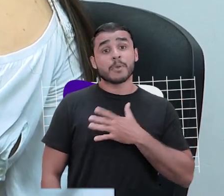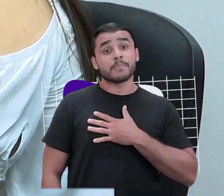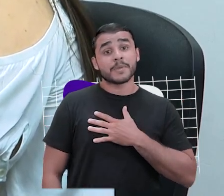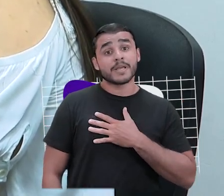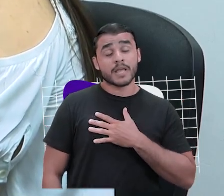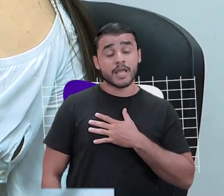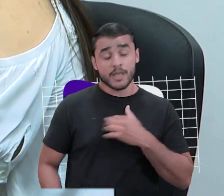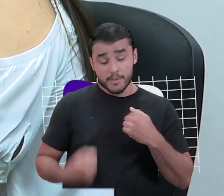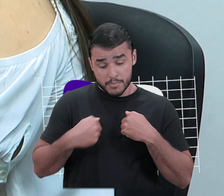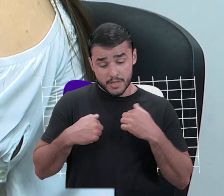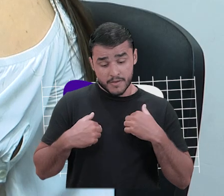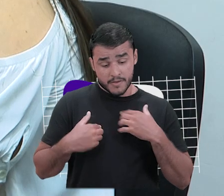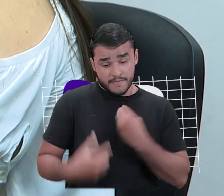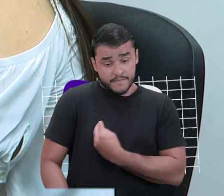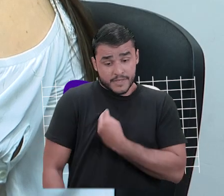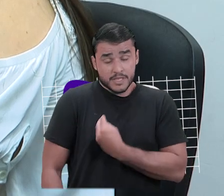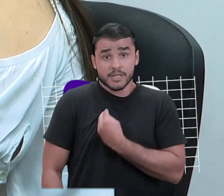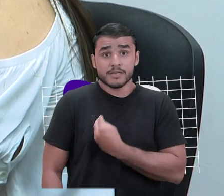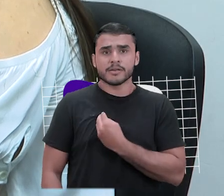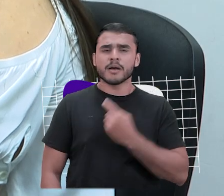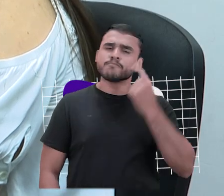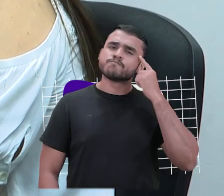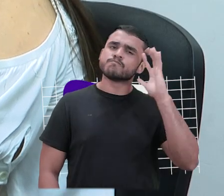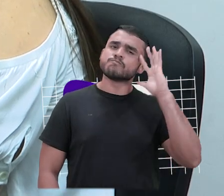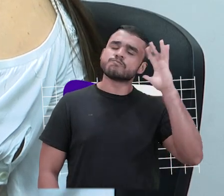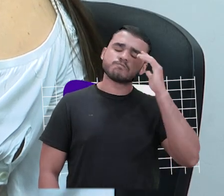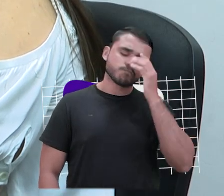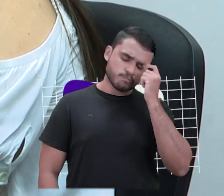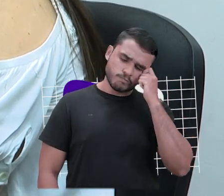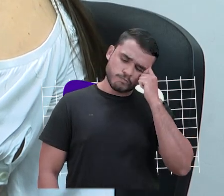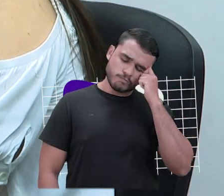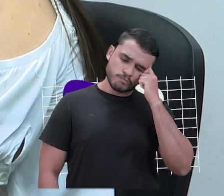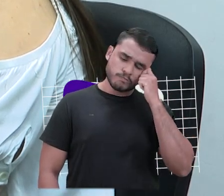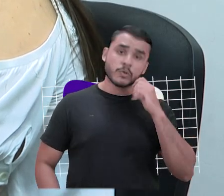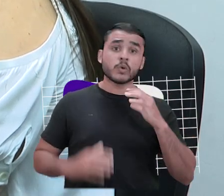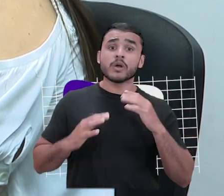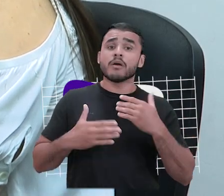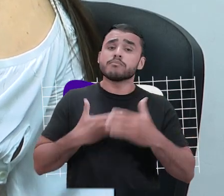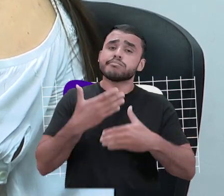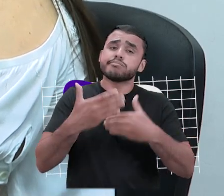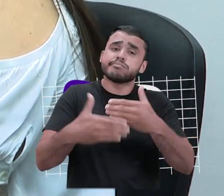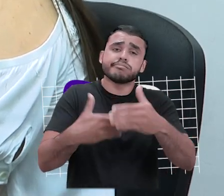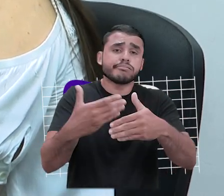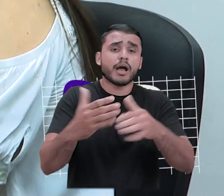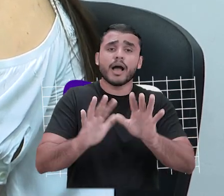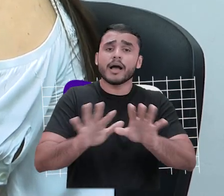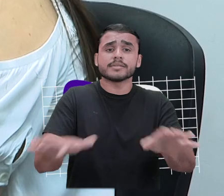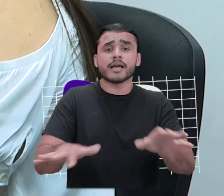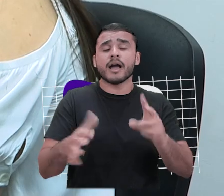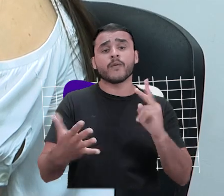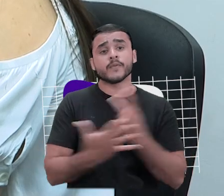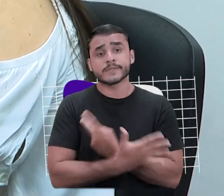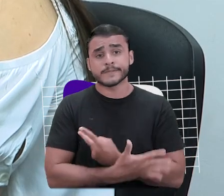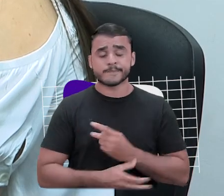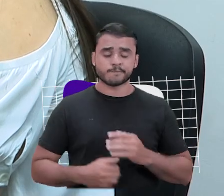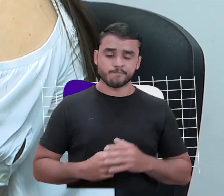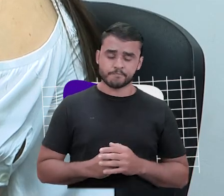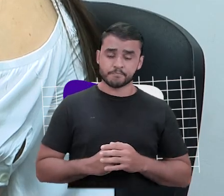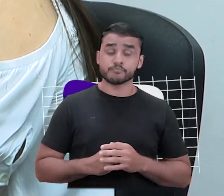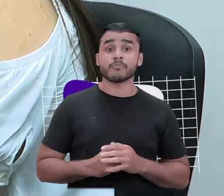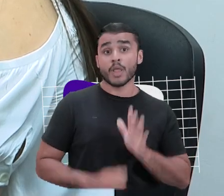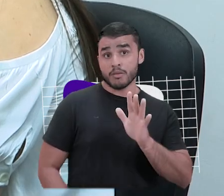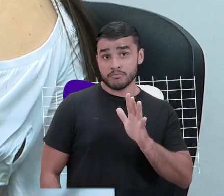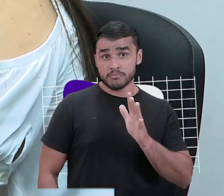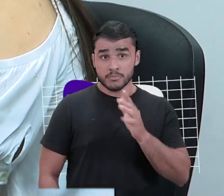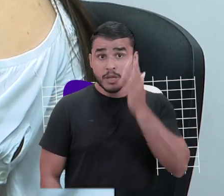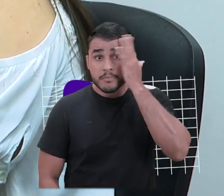que eu tenho pensado, eu pensei assim, bom, tudo para mim é processo. Sim, sim. E aí, assim, muita gente